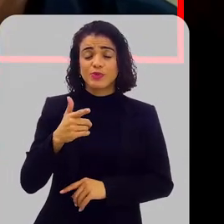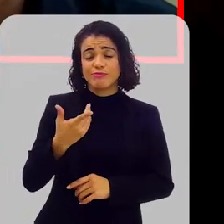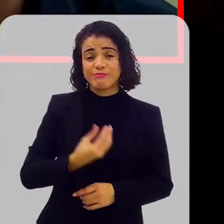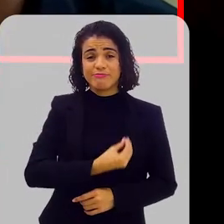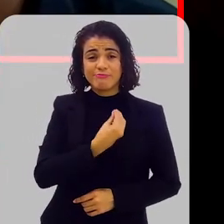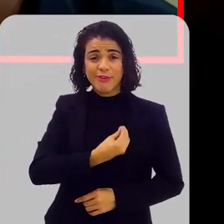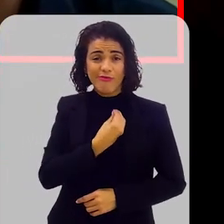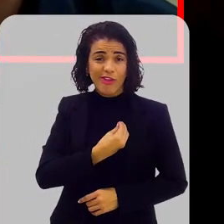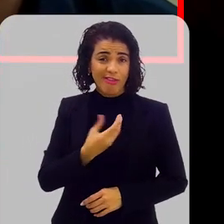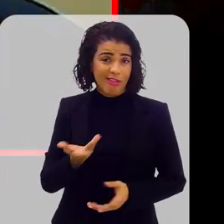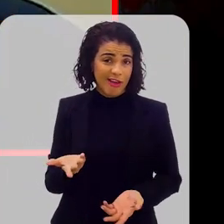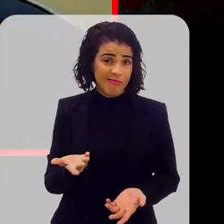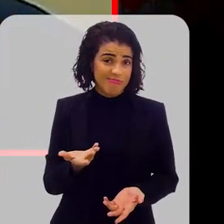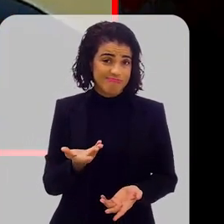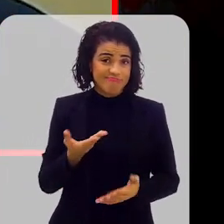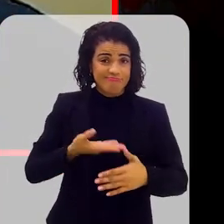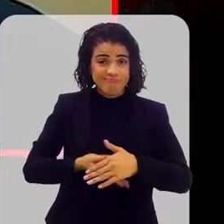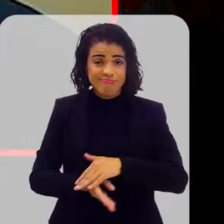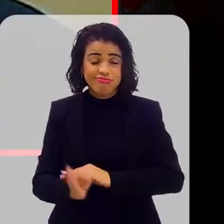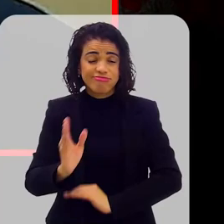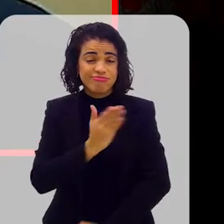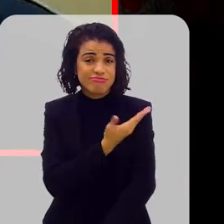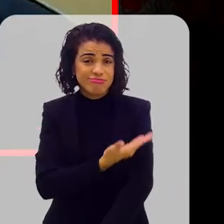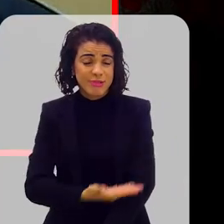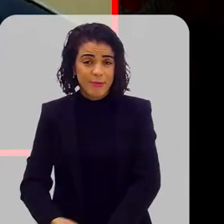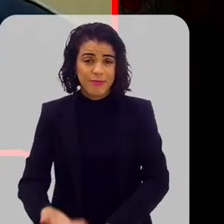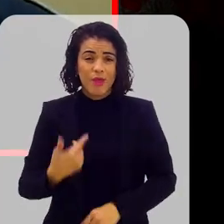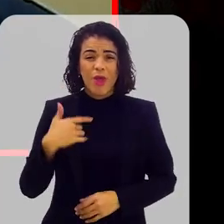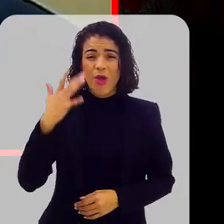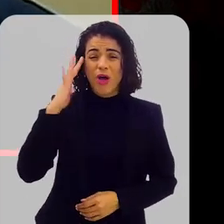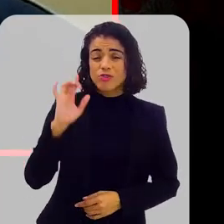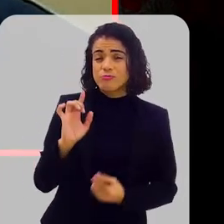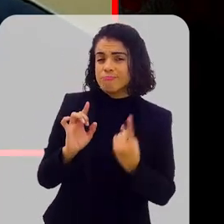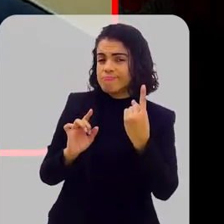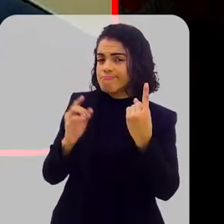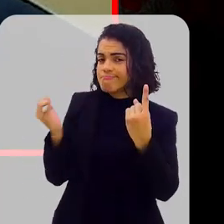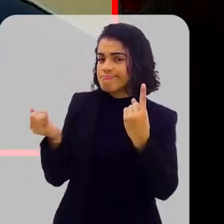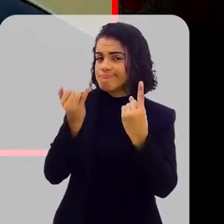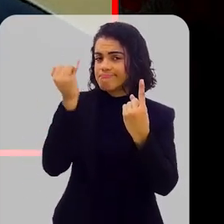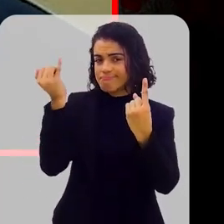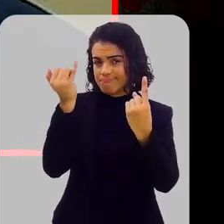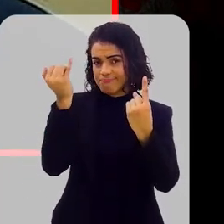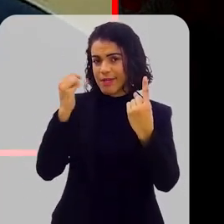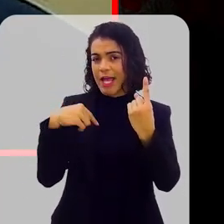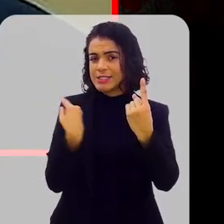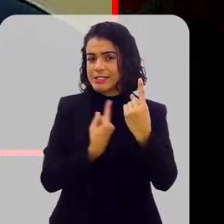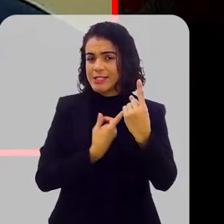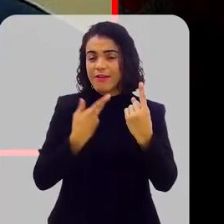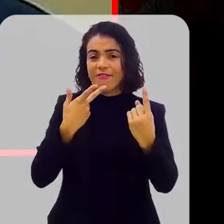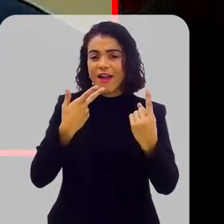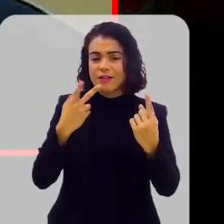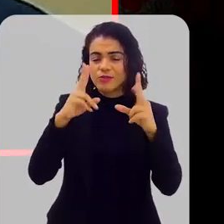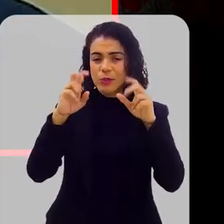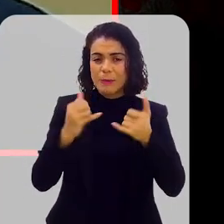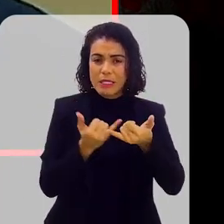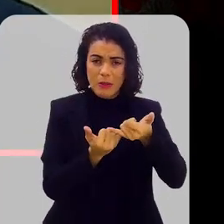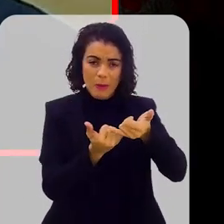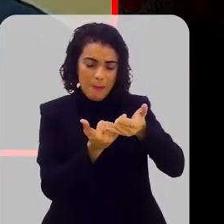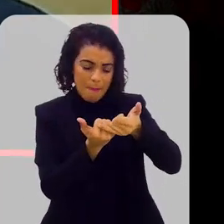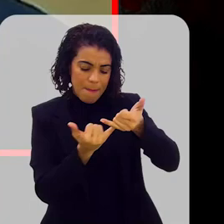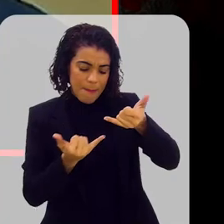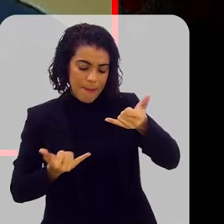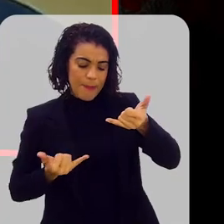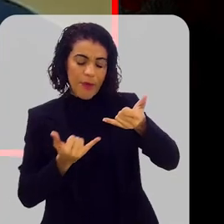diferentes regiões que a gente tem no país e fora daqui também. Eu acho que tem uma coisa muito importante, claro, que a gente está falando